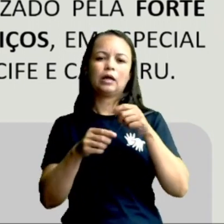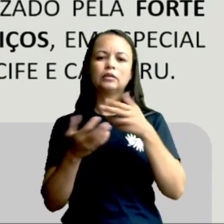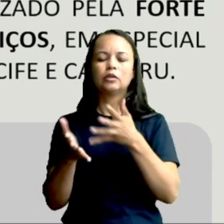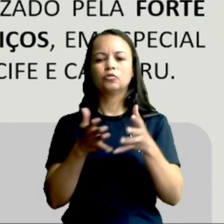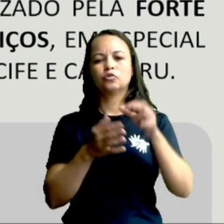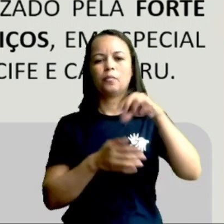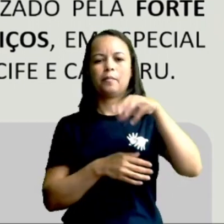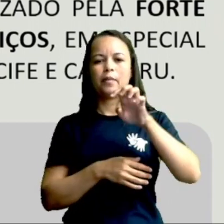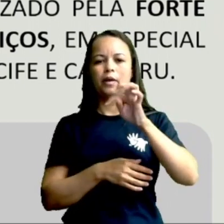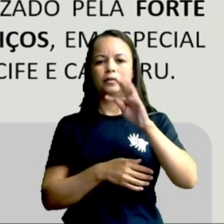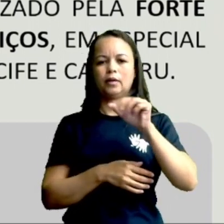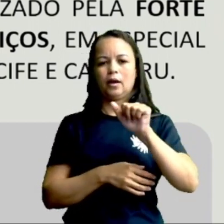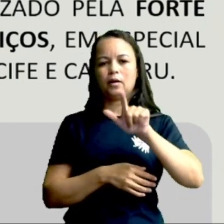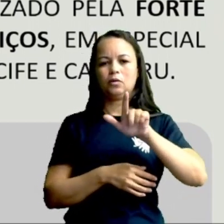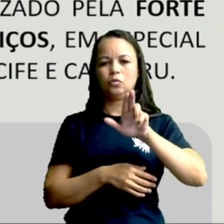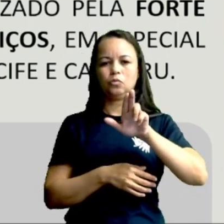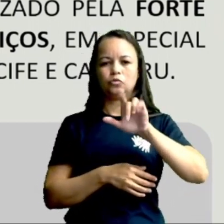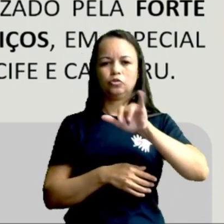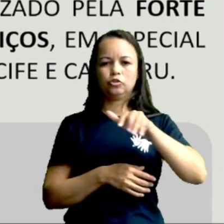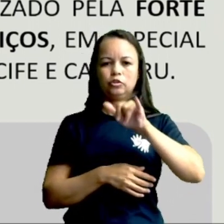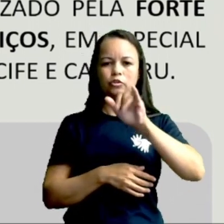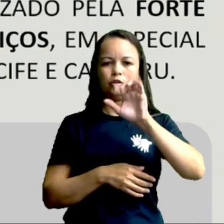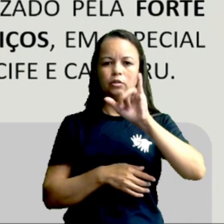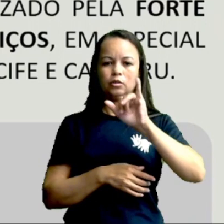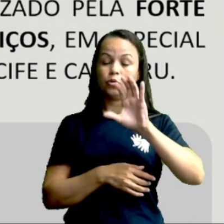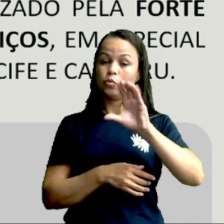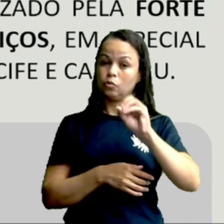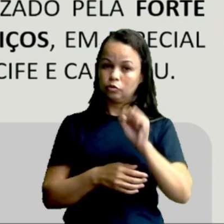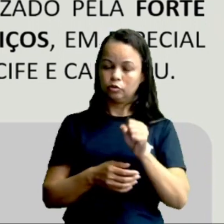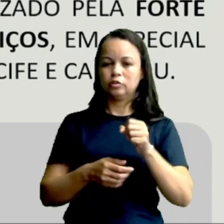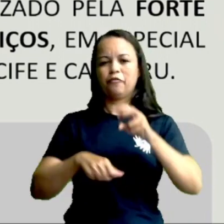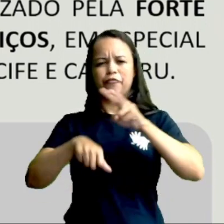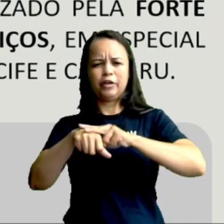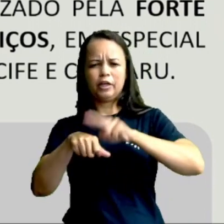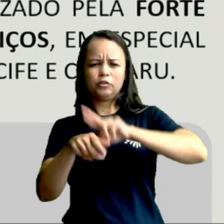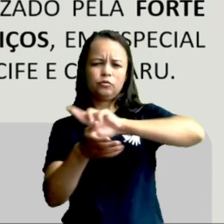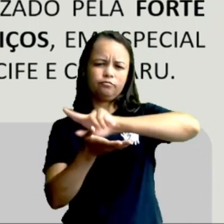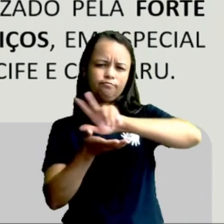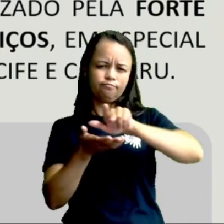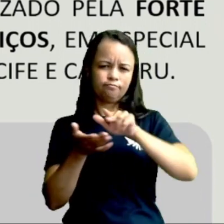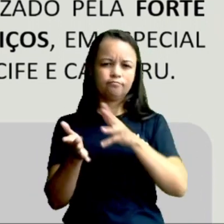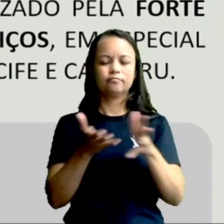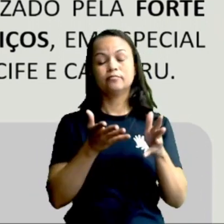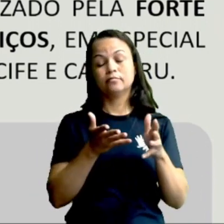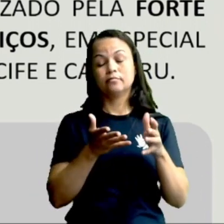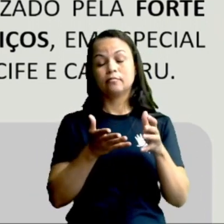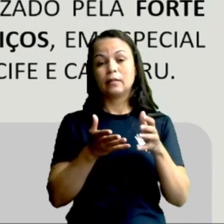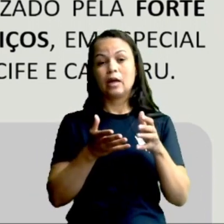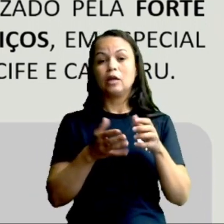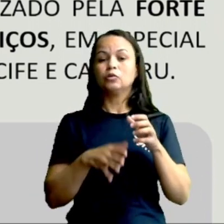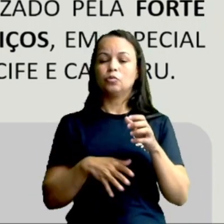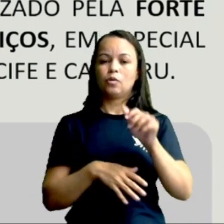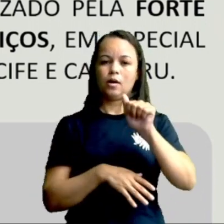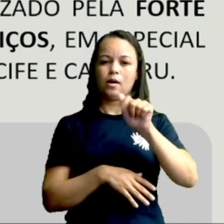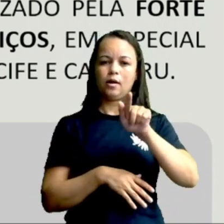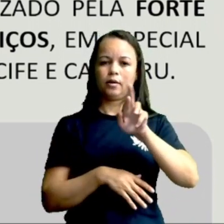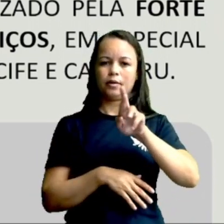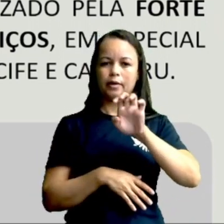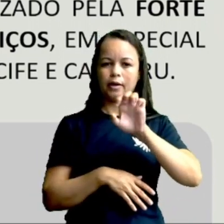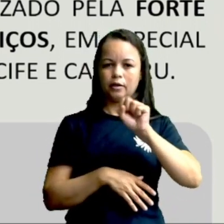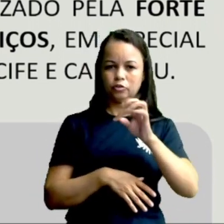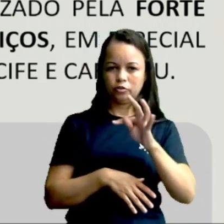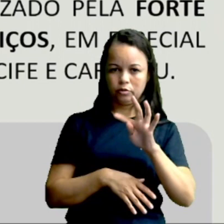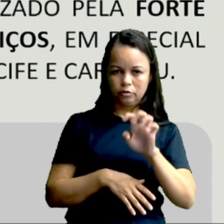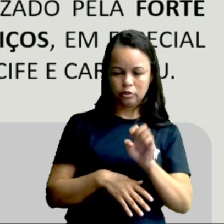metalúrgicos, vidros e entre outros. No agreste, existe a concentração de fábricas de roupas.